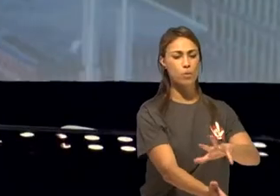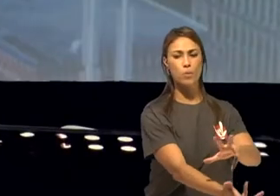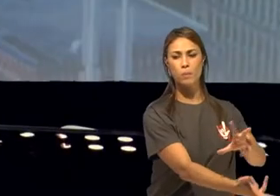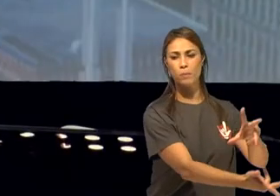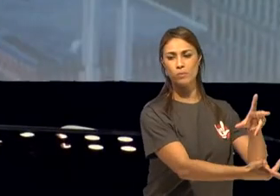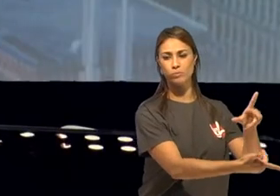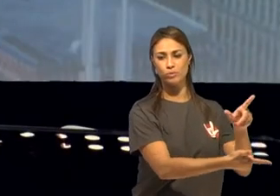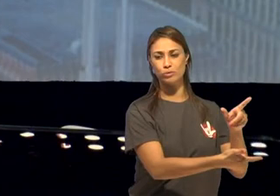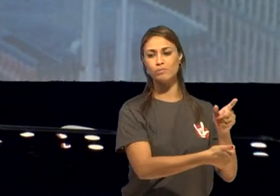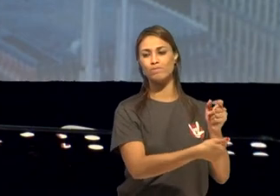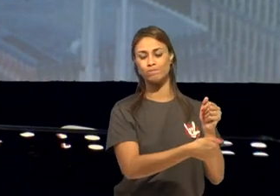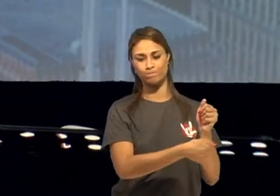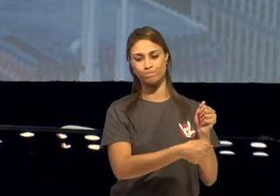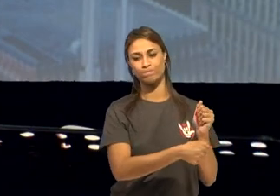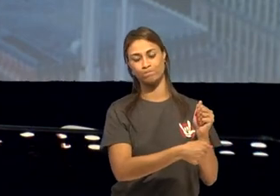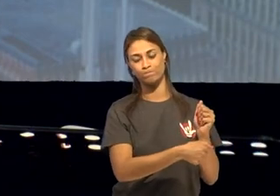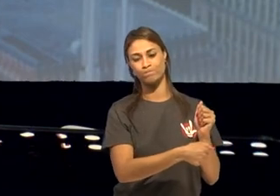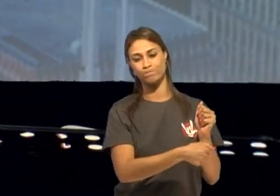em Colossenses.